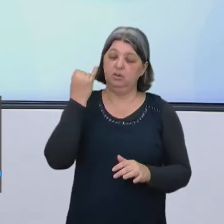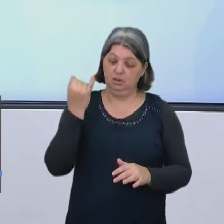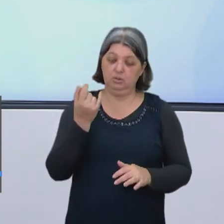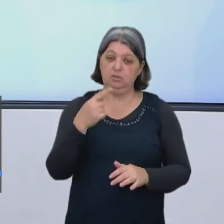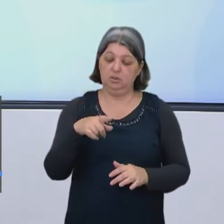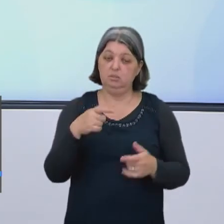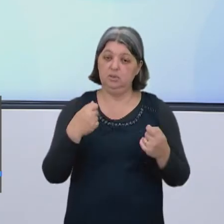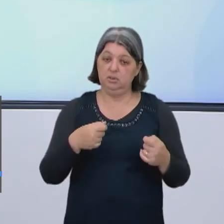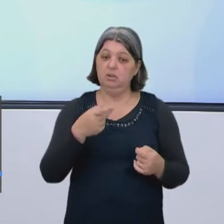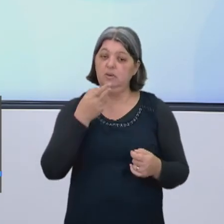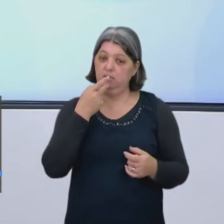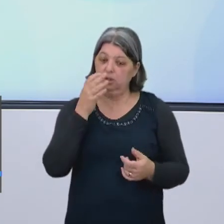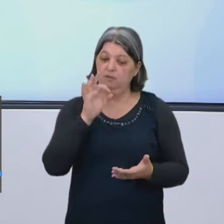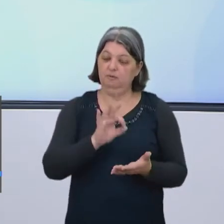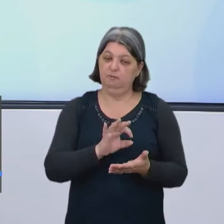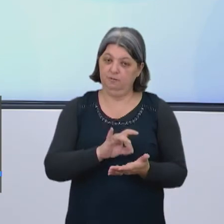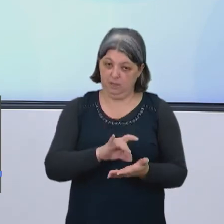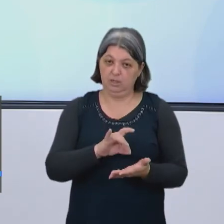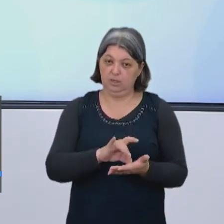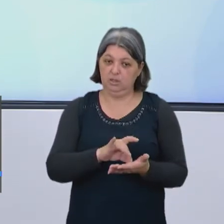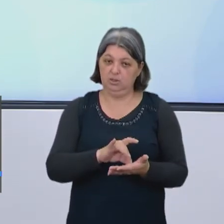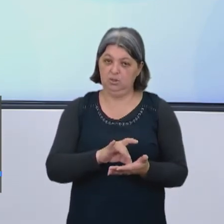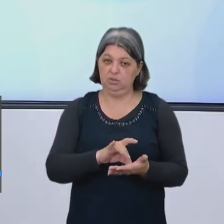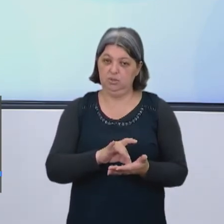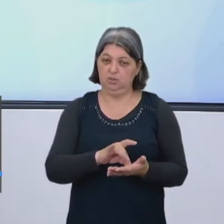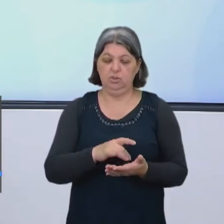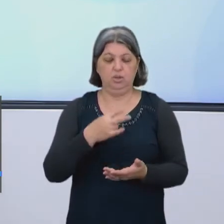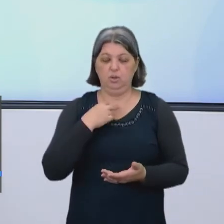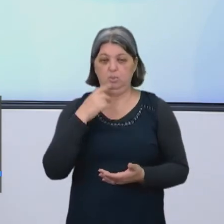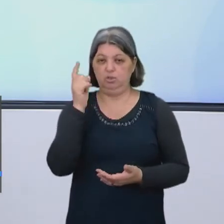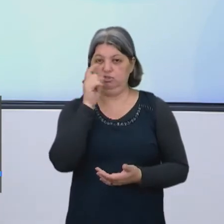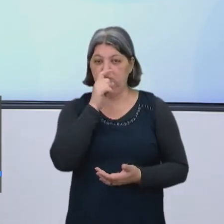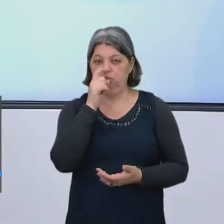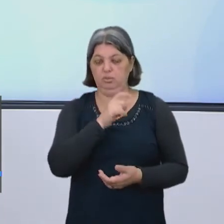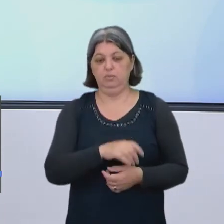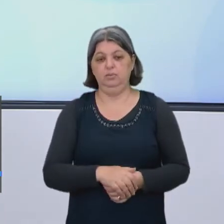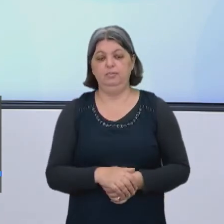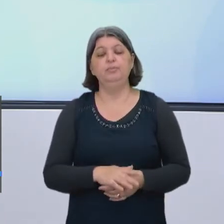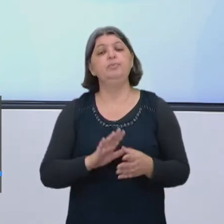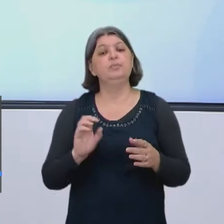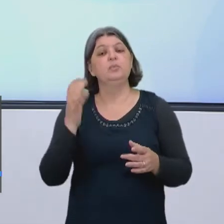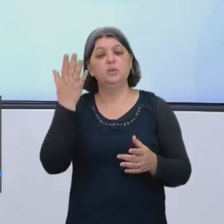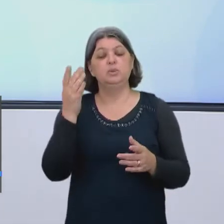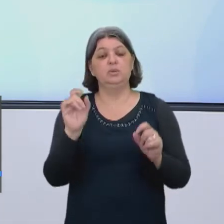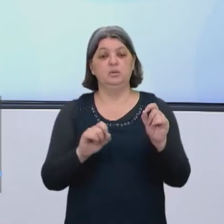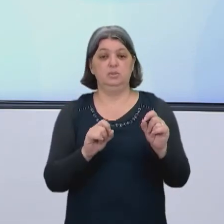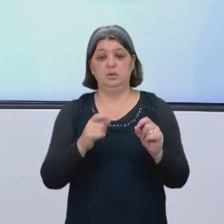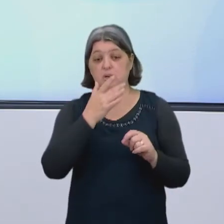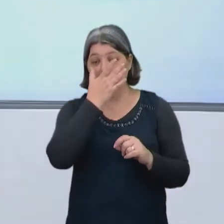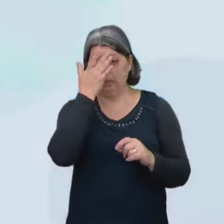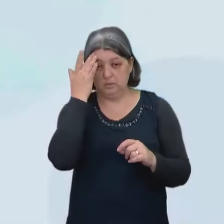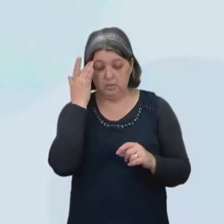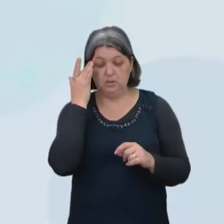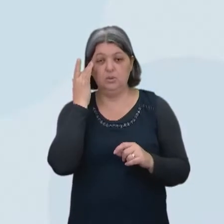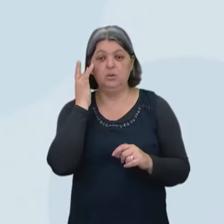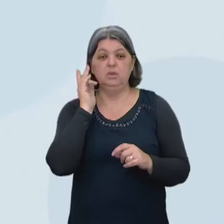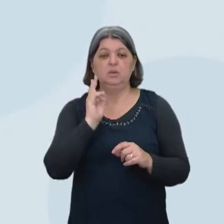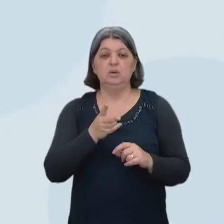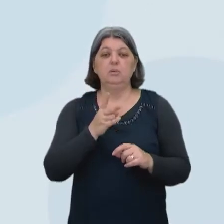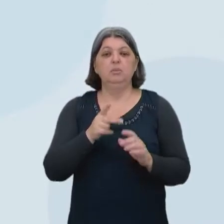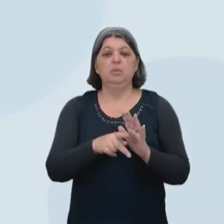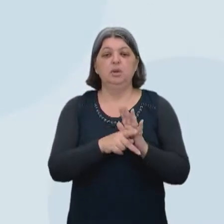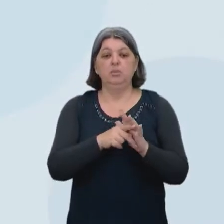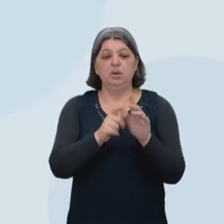absoluta fidelidade, ok? Muito, muito importante. Então, o que acontece? As pessoas a serem ouvidas, tá, dentro de uma